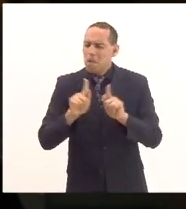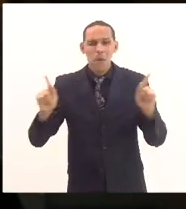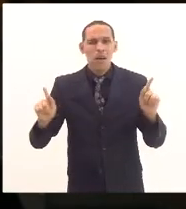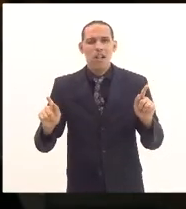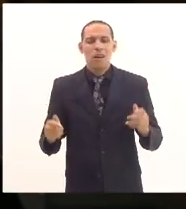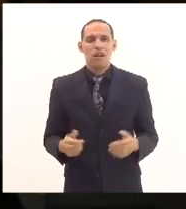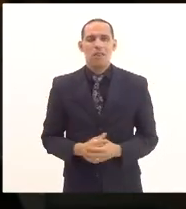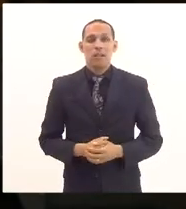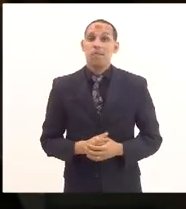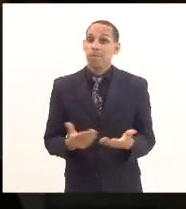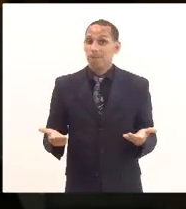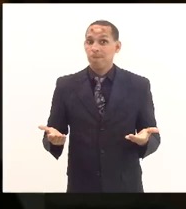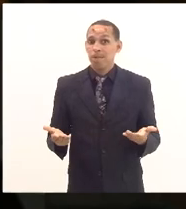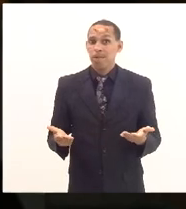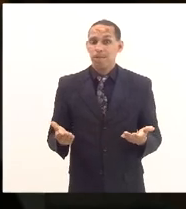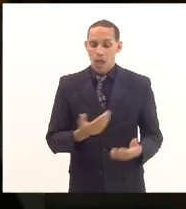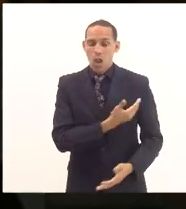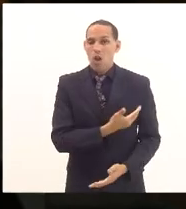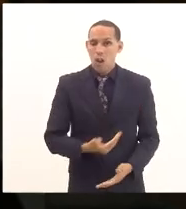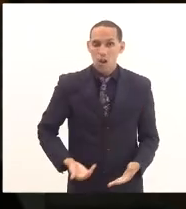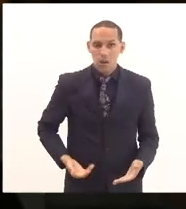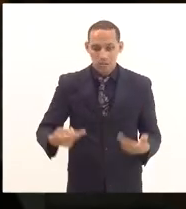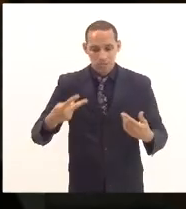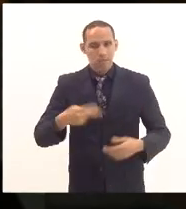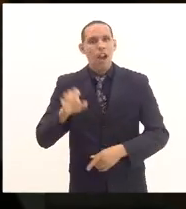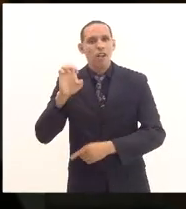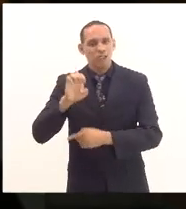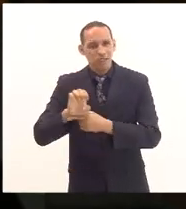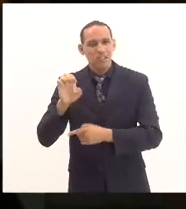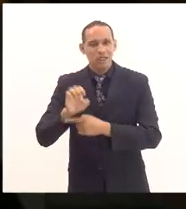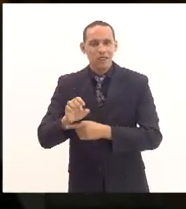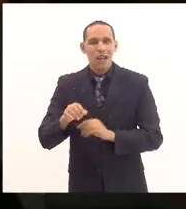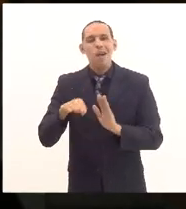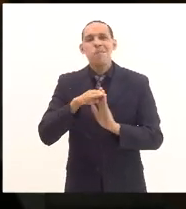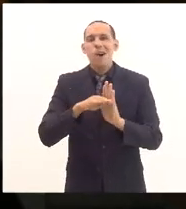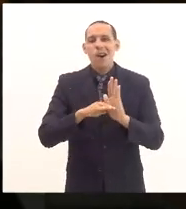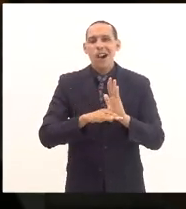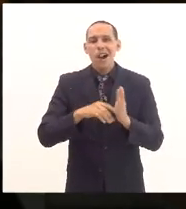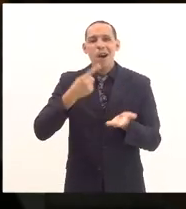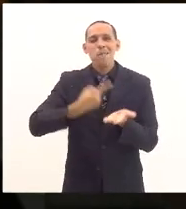O governo do Estado tem aí o seu programa Pacto RJ.